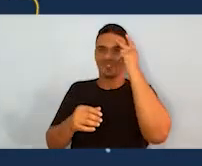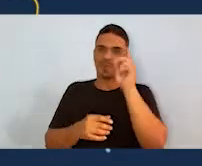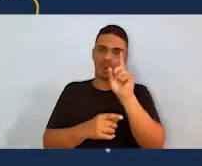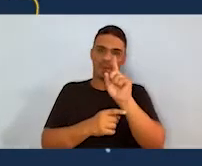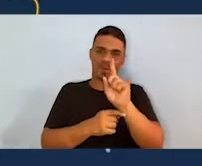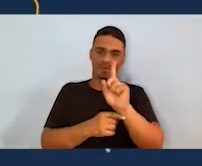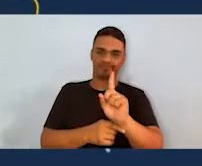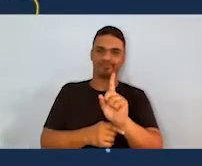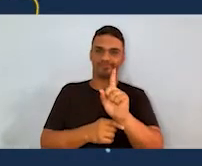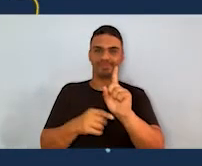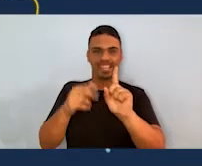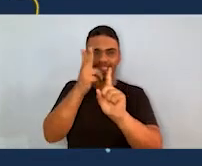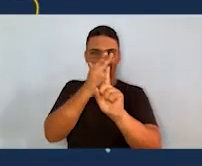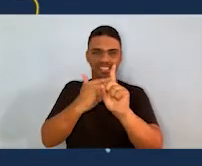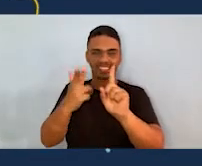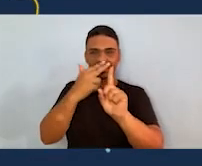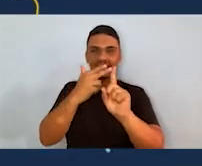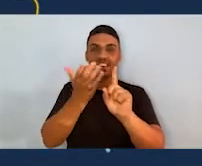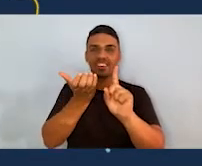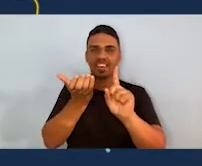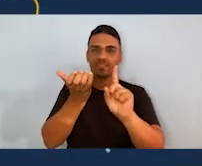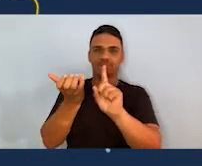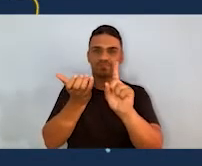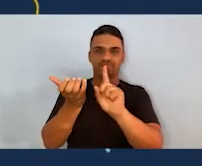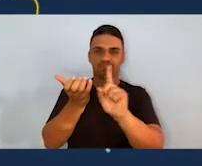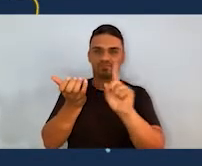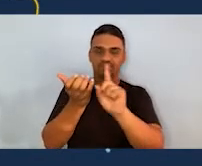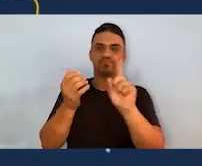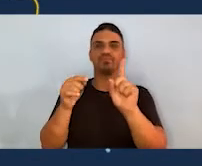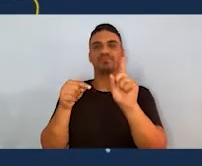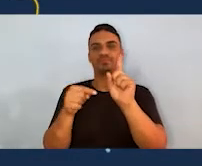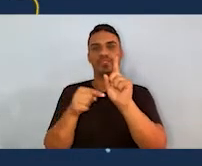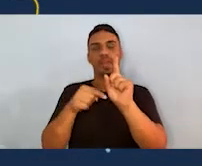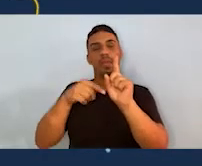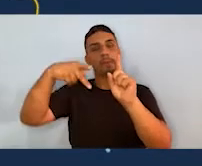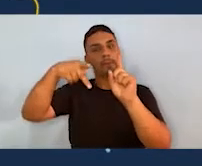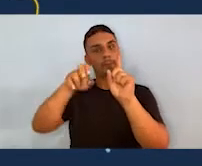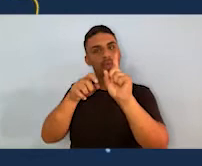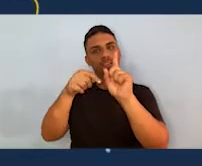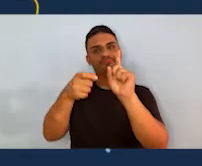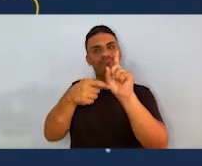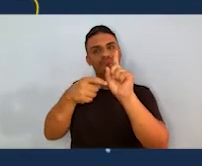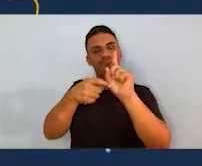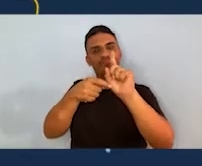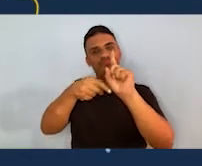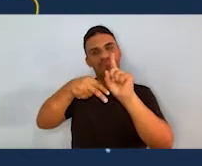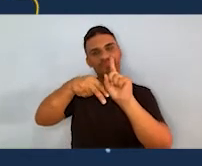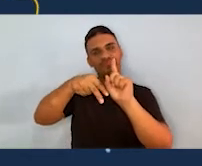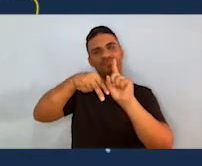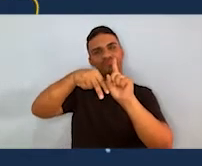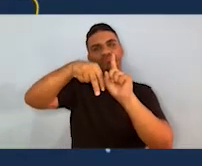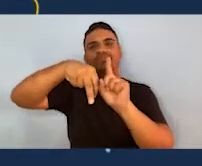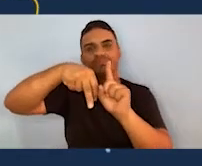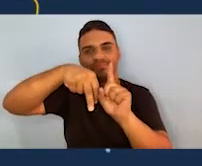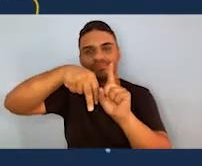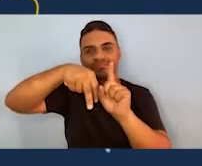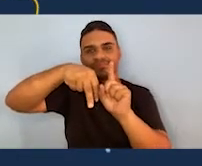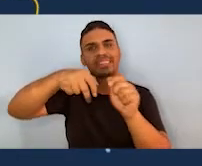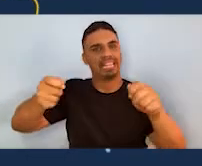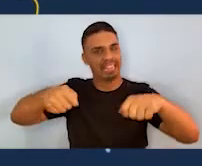vai entrar nisso mais para frente. Você pode simplesmente pegar e mover a perna do personagem um pouquinho para frente para dizer que ele deu um passinho para